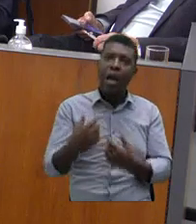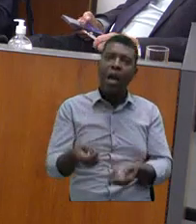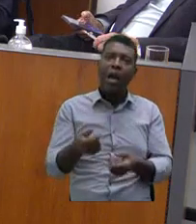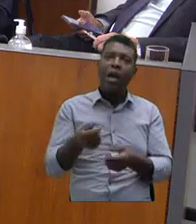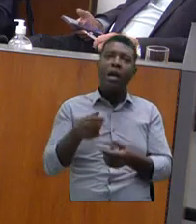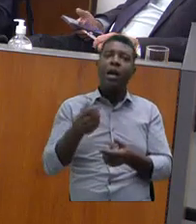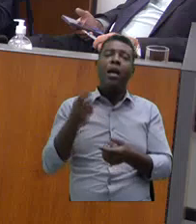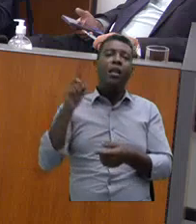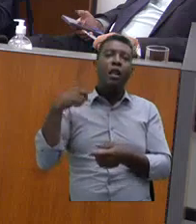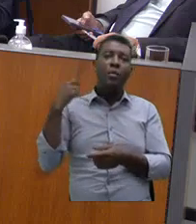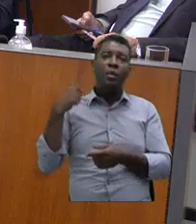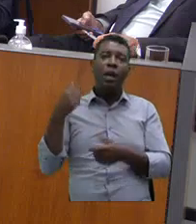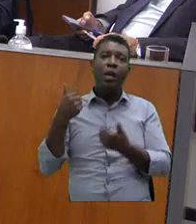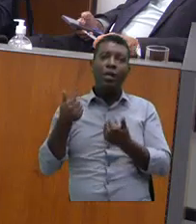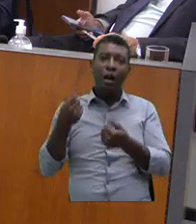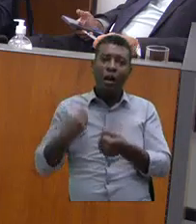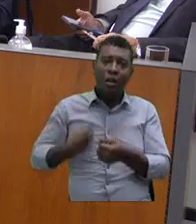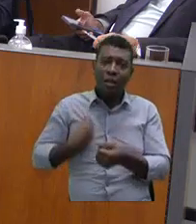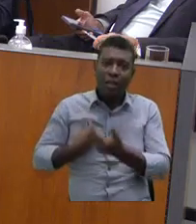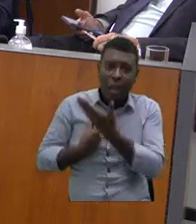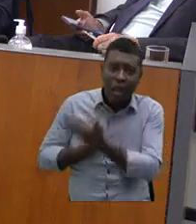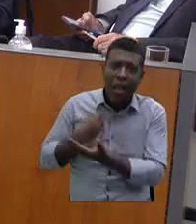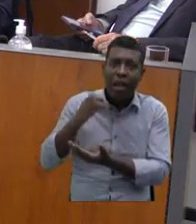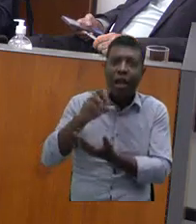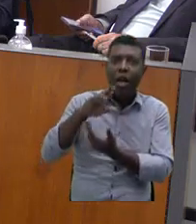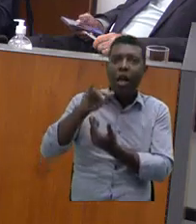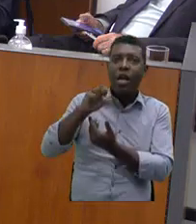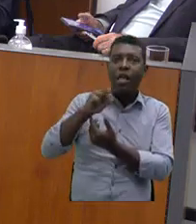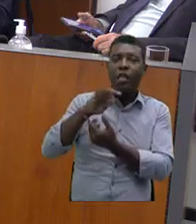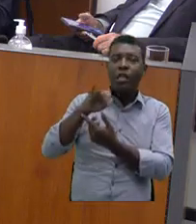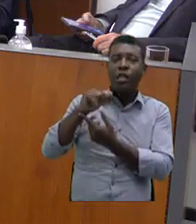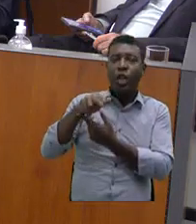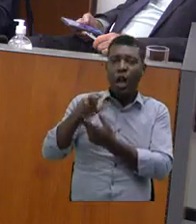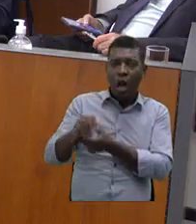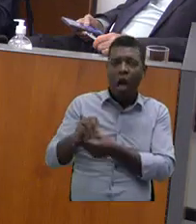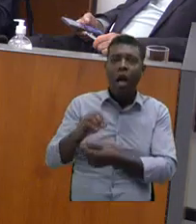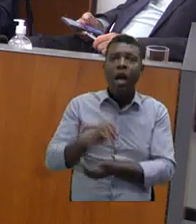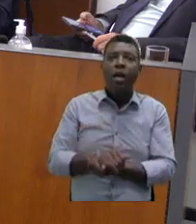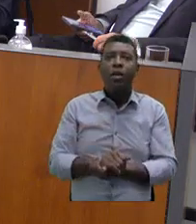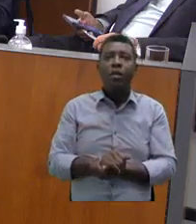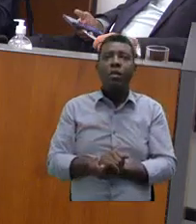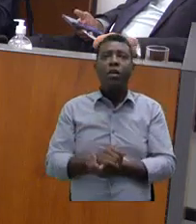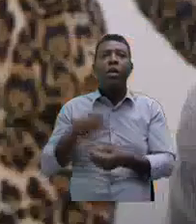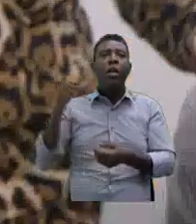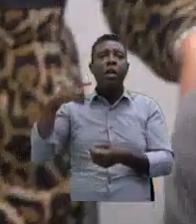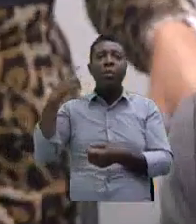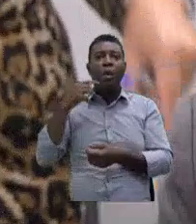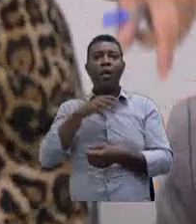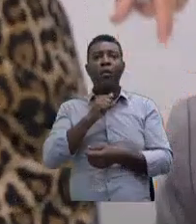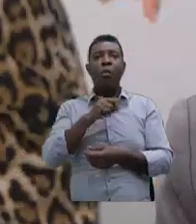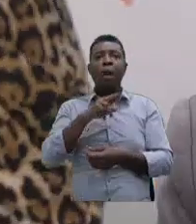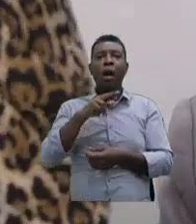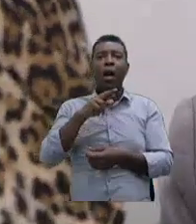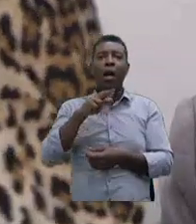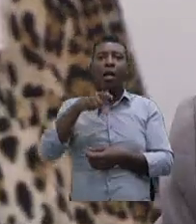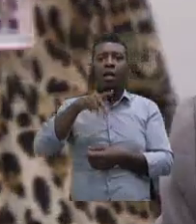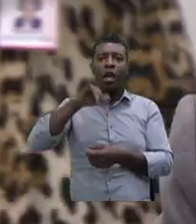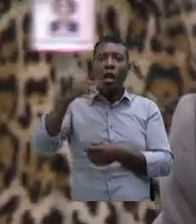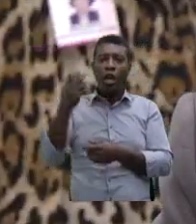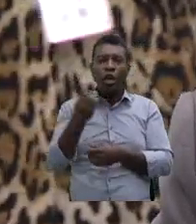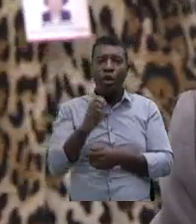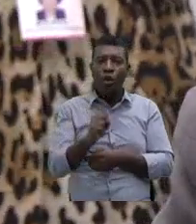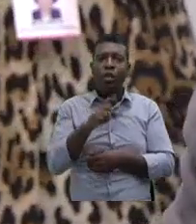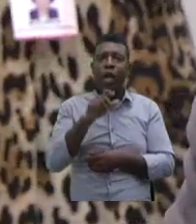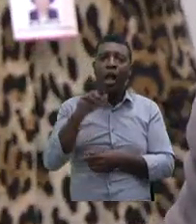aqui também. Está aqui, Cristiano. O deputado Zala Viola, o deputado Marquinhos Lemos, o deputado Carlos